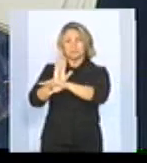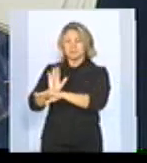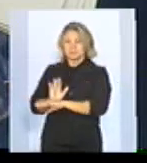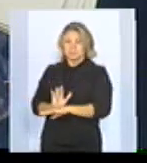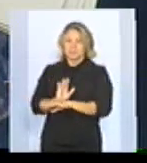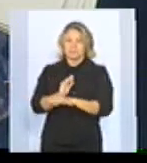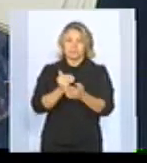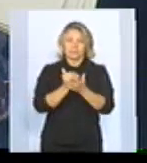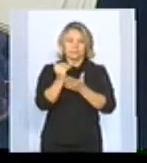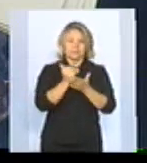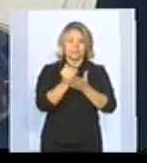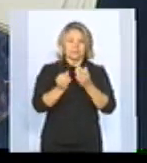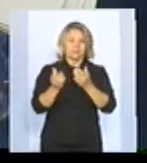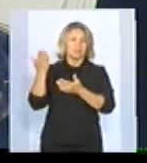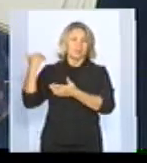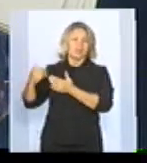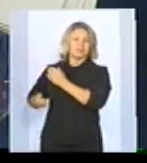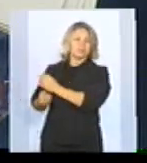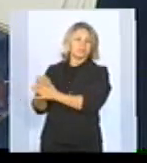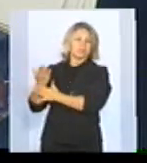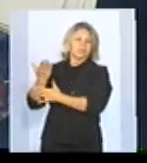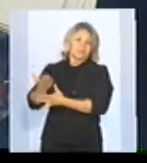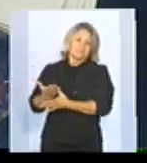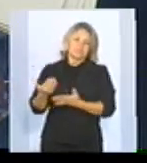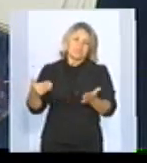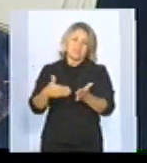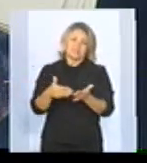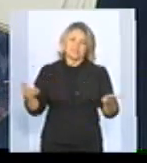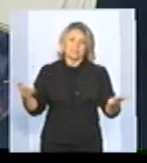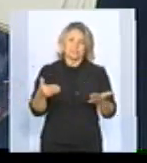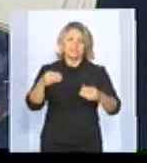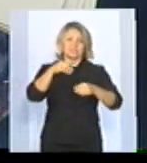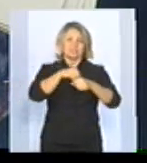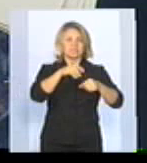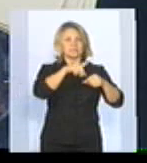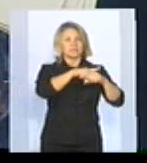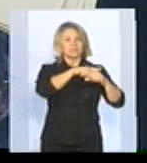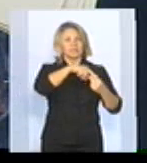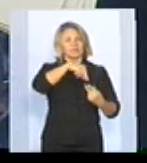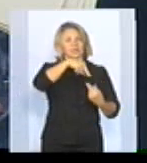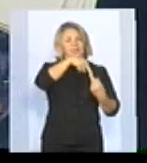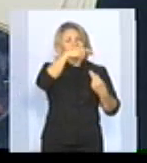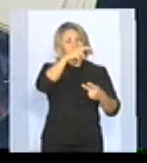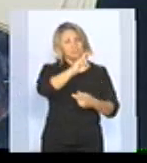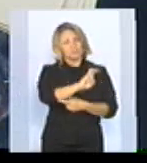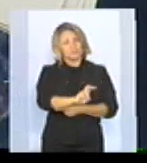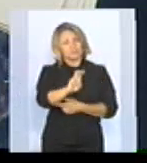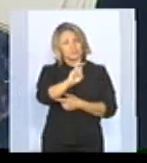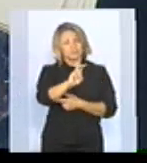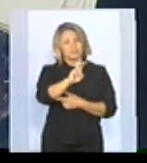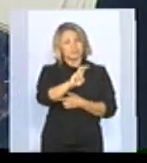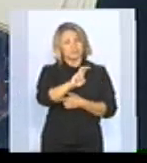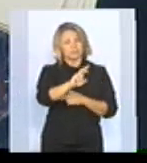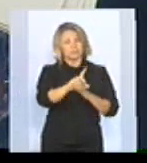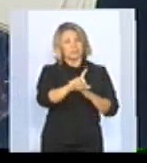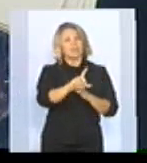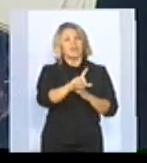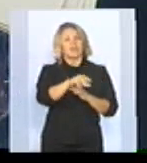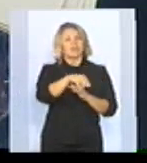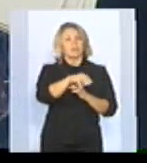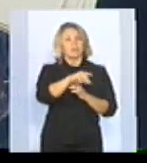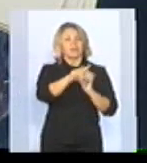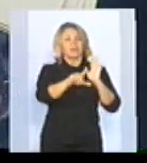desde a sua criação, pelo artigo, nos termos do artigo 5º da medida provisória 2281. Tem entre